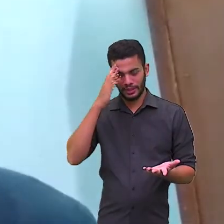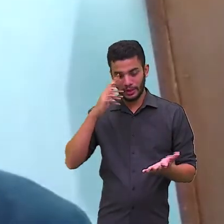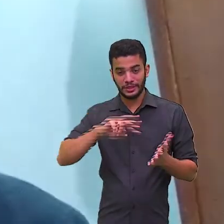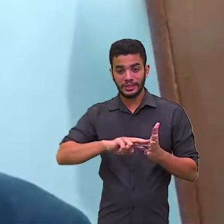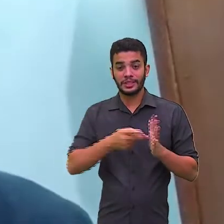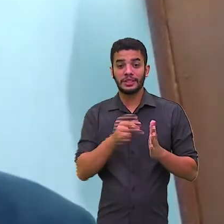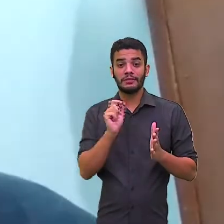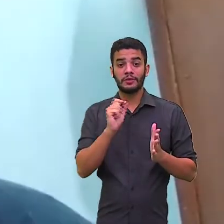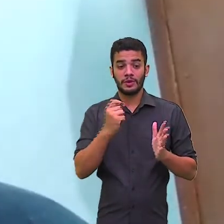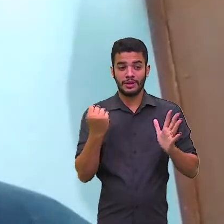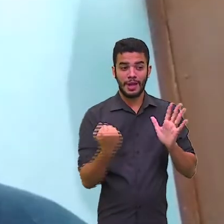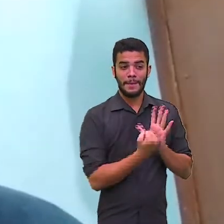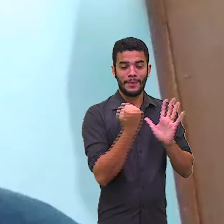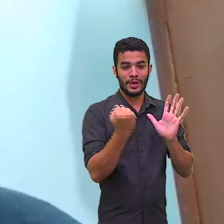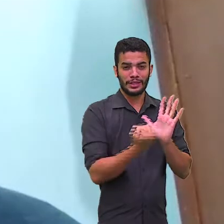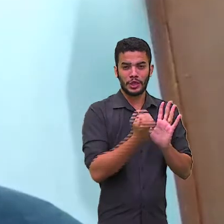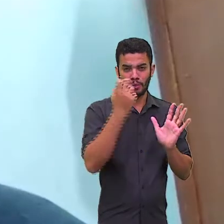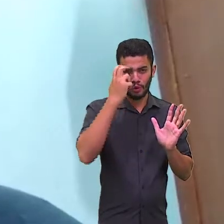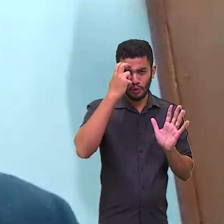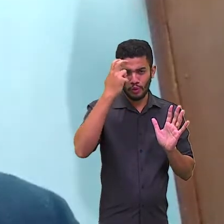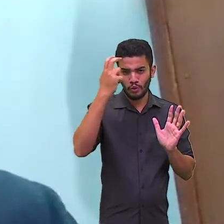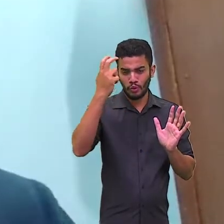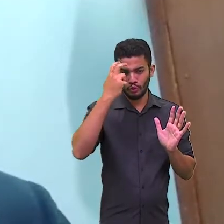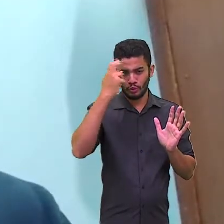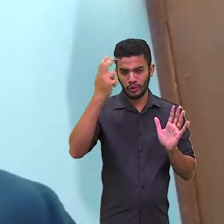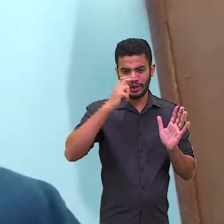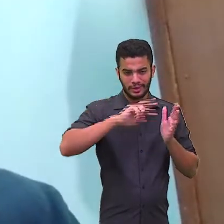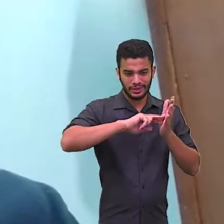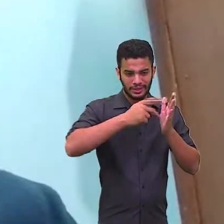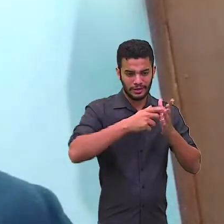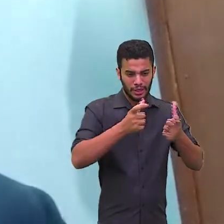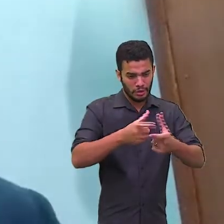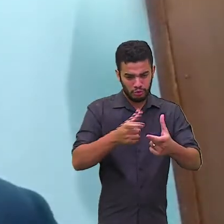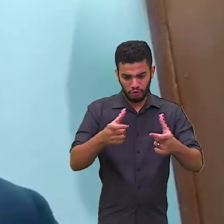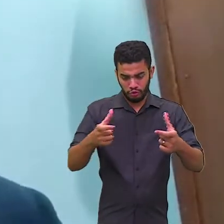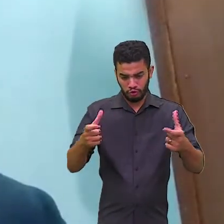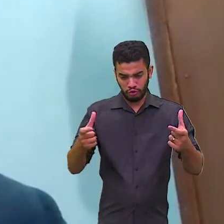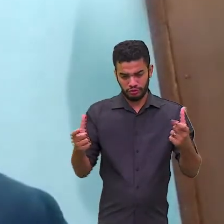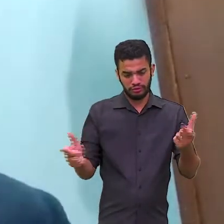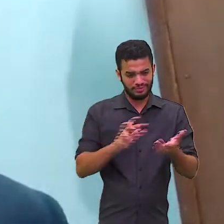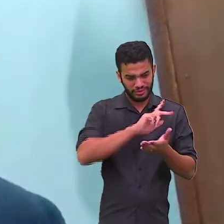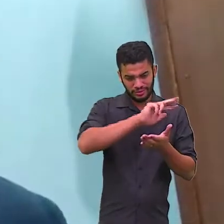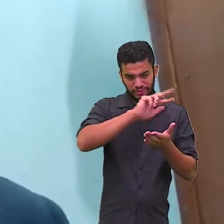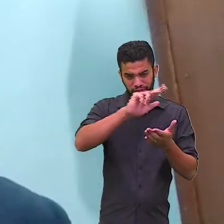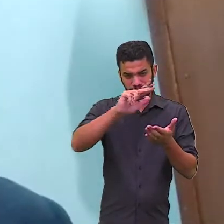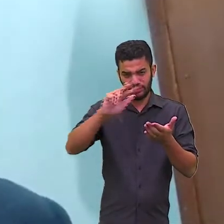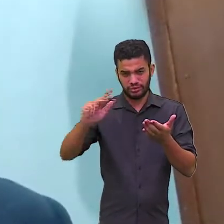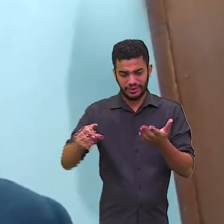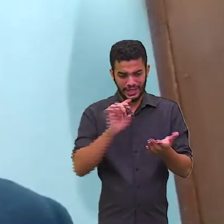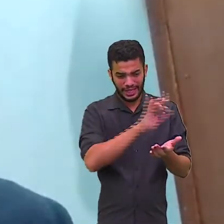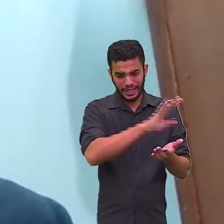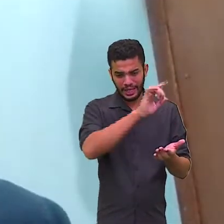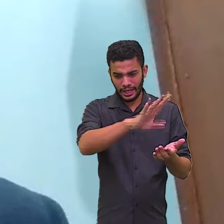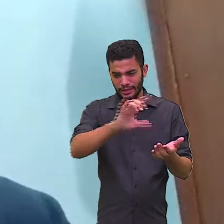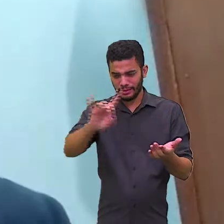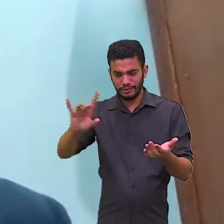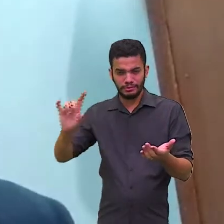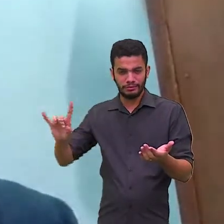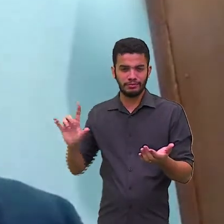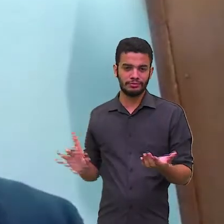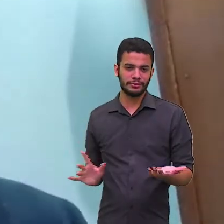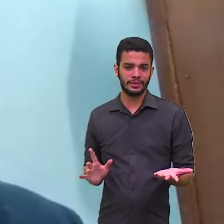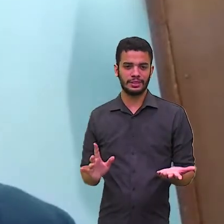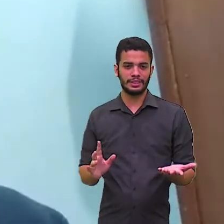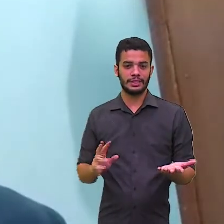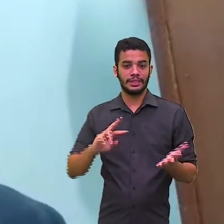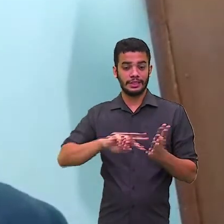de patrimônios culturais. Essa diferença de patrimônios culturais significa o quê? Diferenças